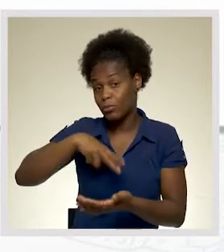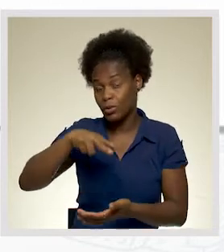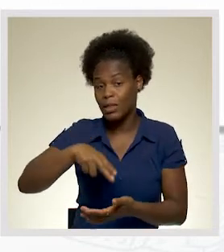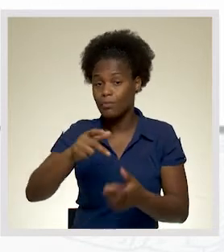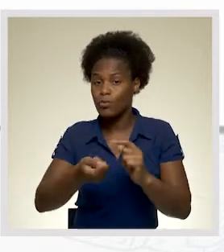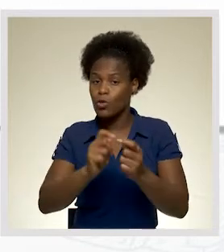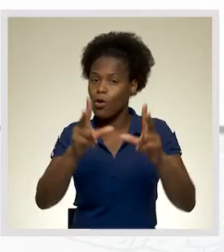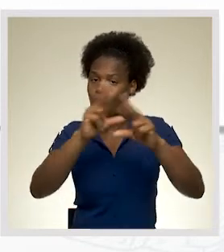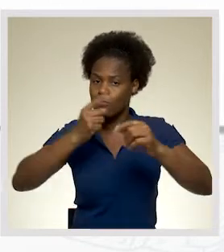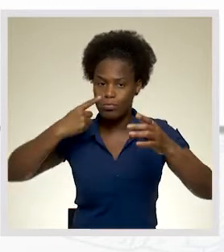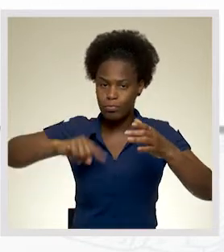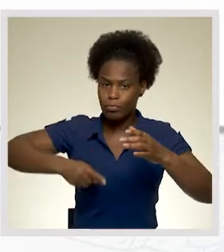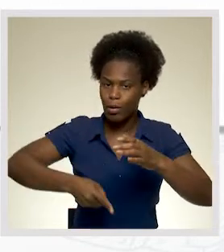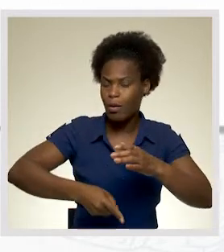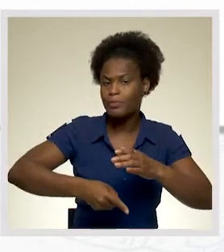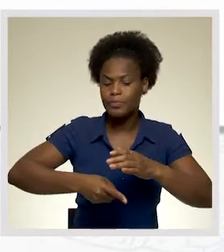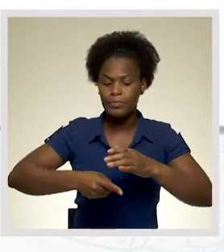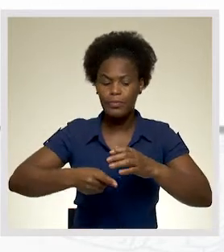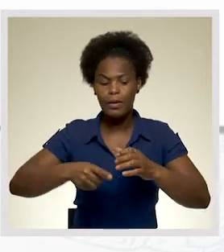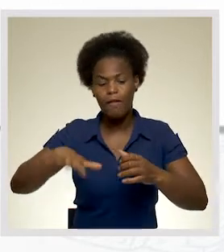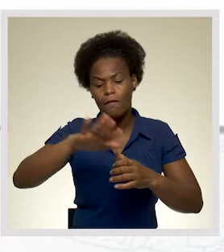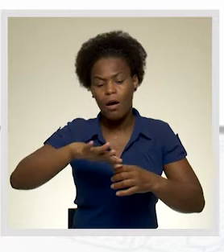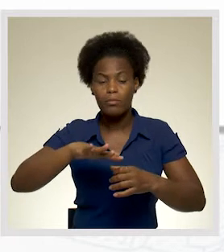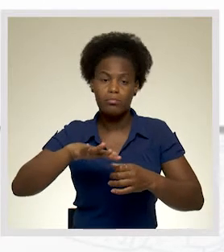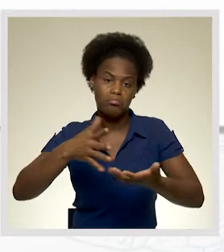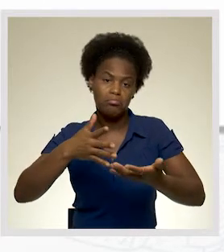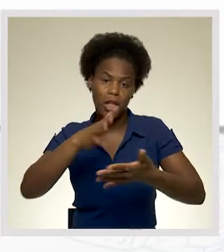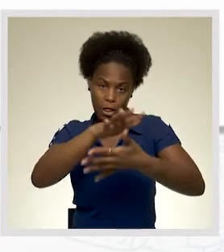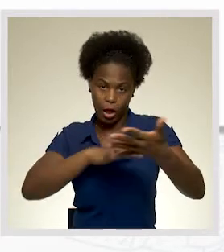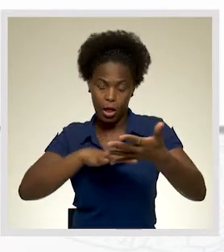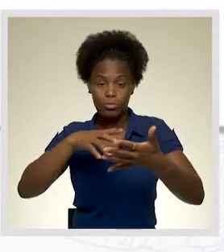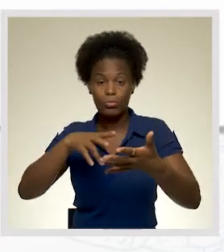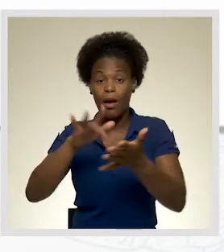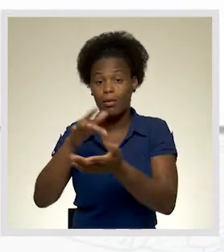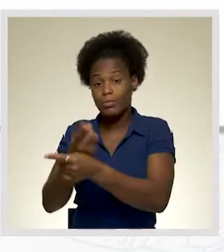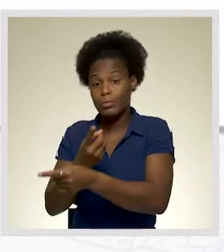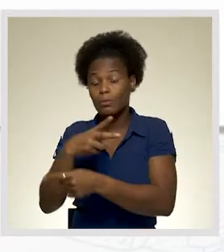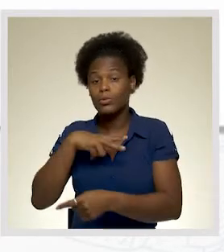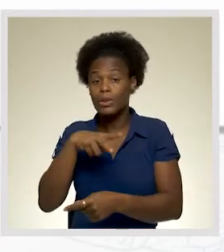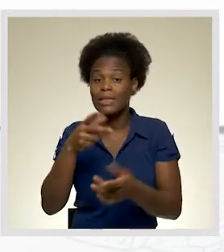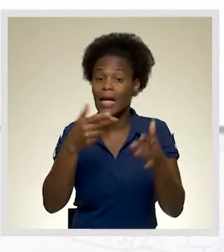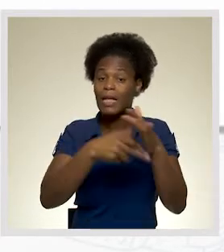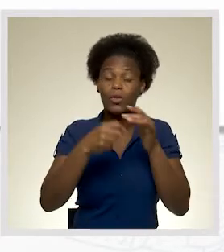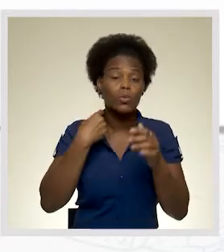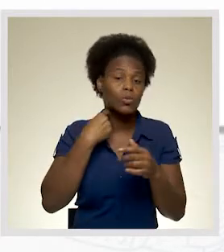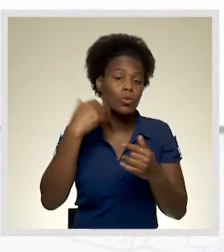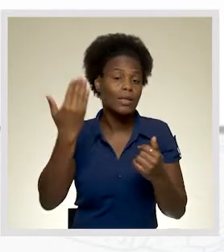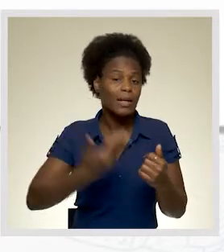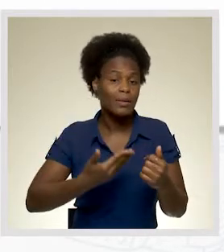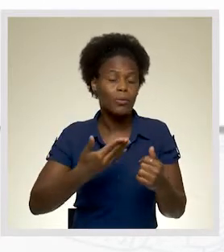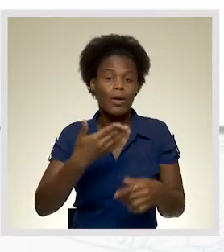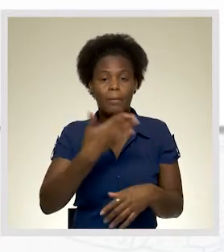e perspicaz na prosa literária portuguesa. Entrou para o curso de Direito em